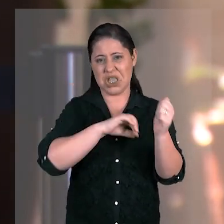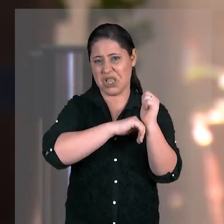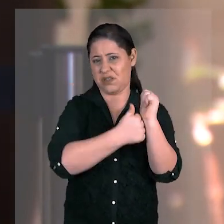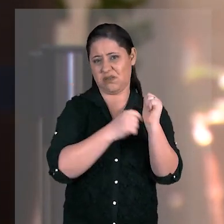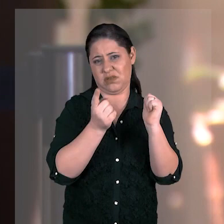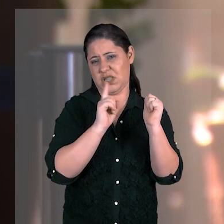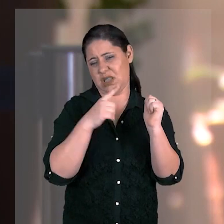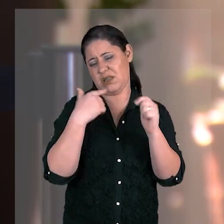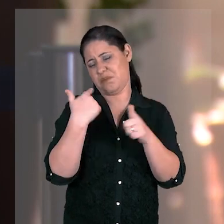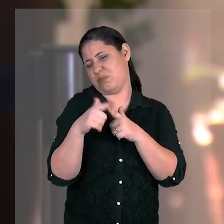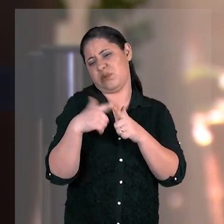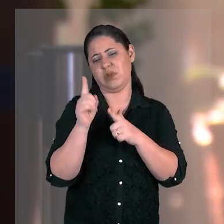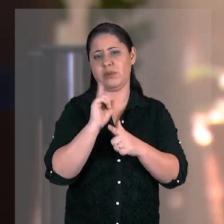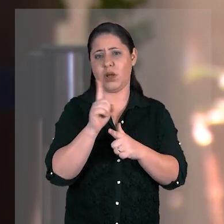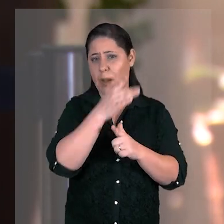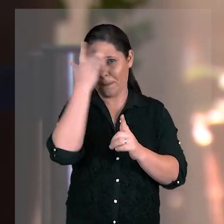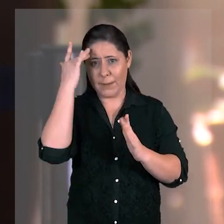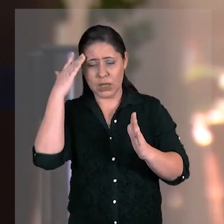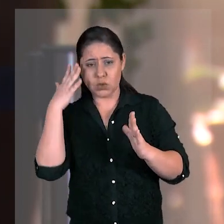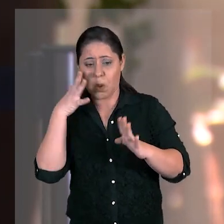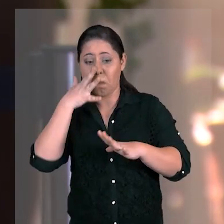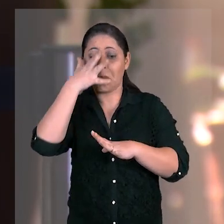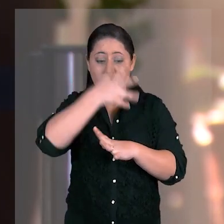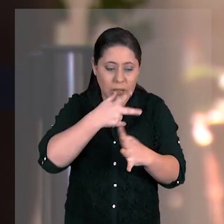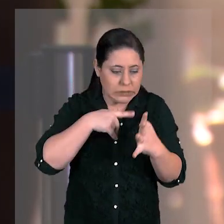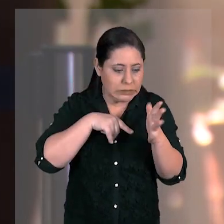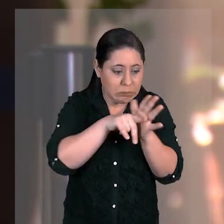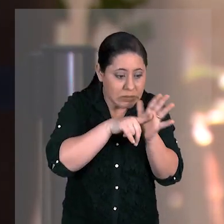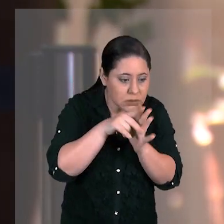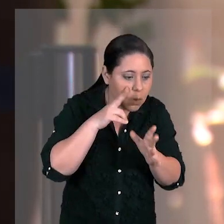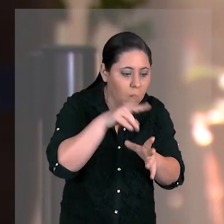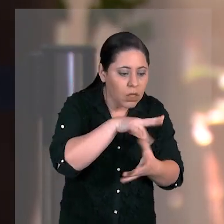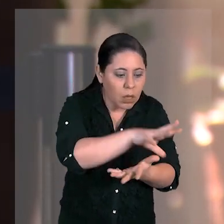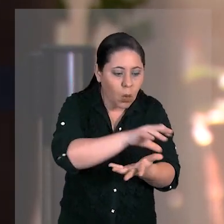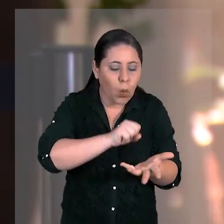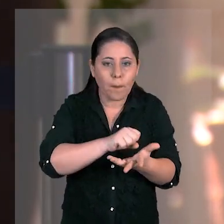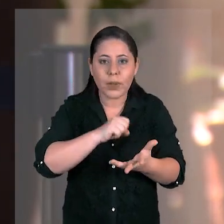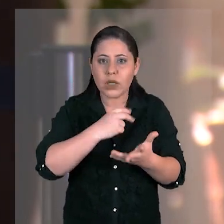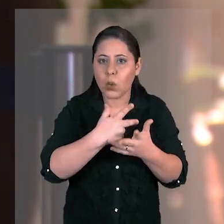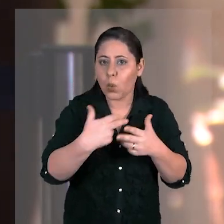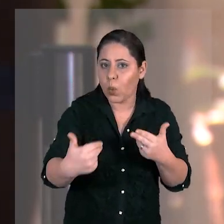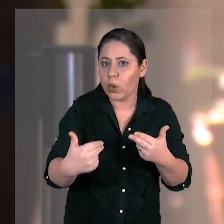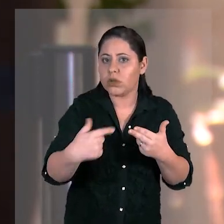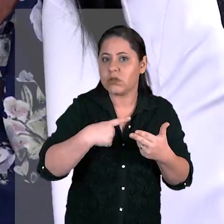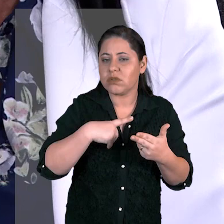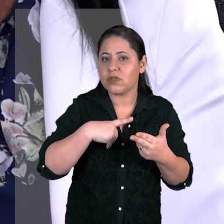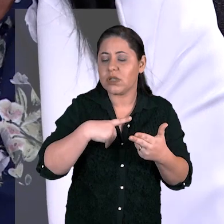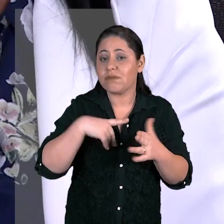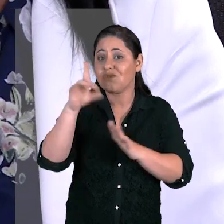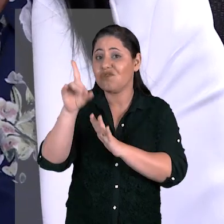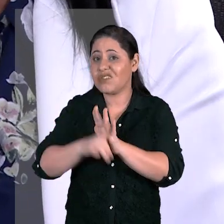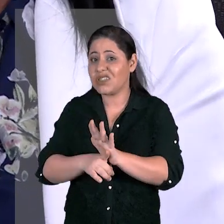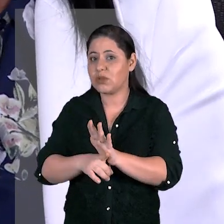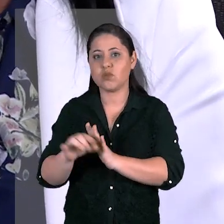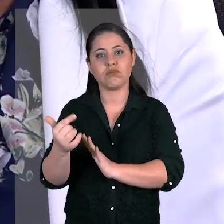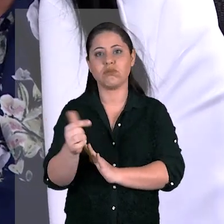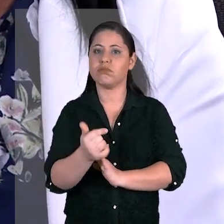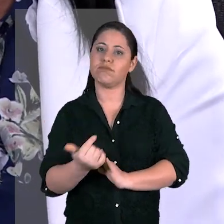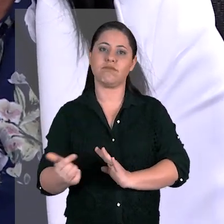senha, não há problema. E aí alguém invade, você vai querer procurar os seus direitos e aí você vai ser pego ali